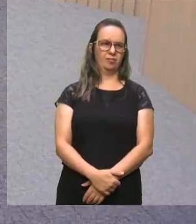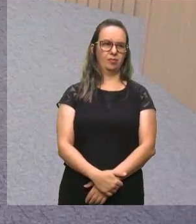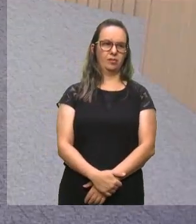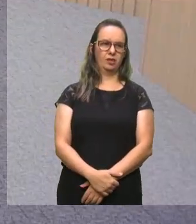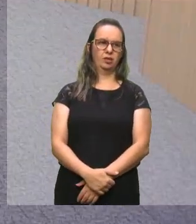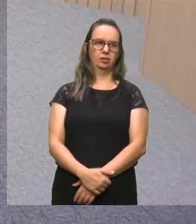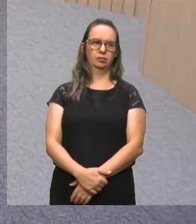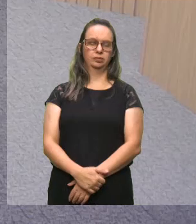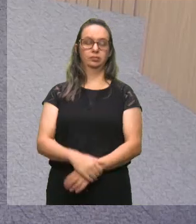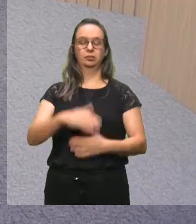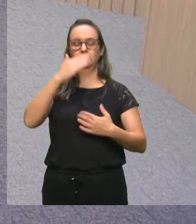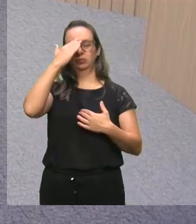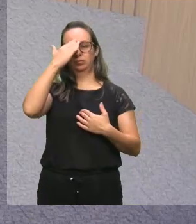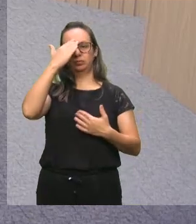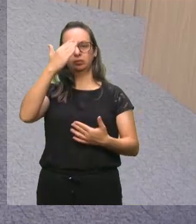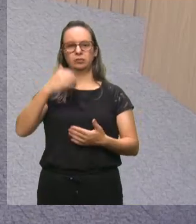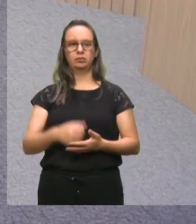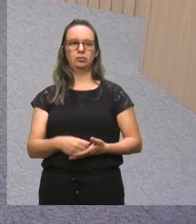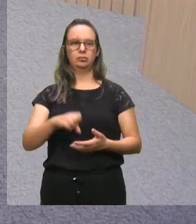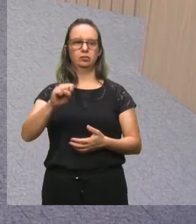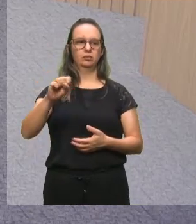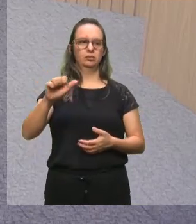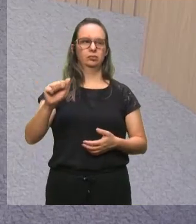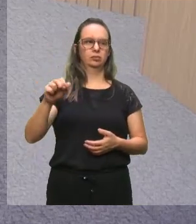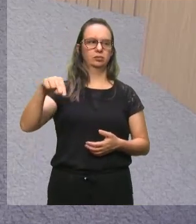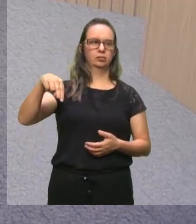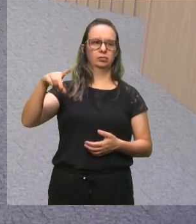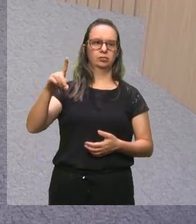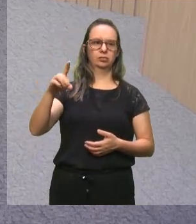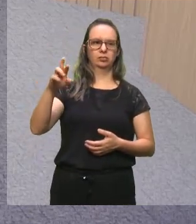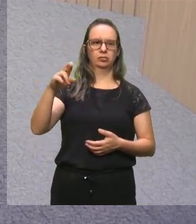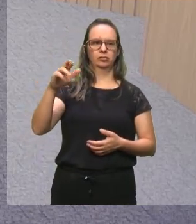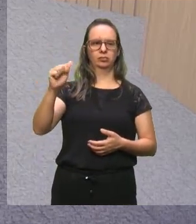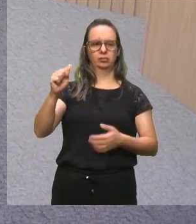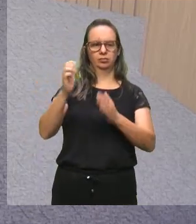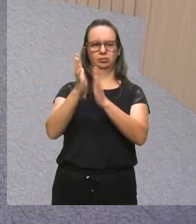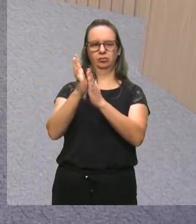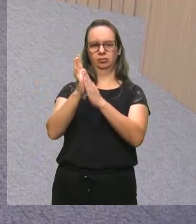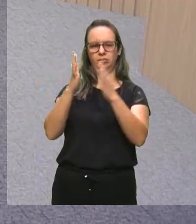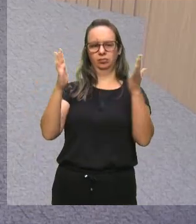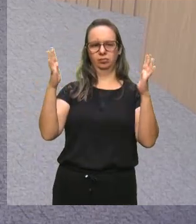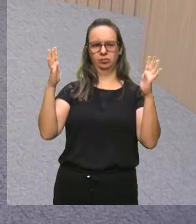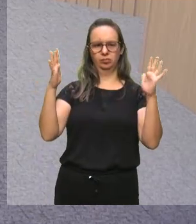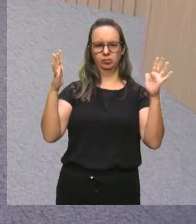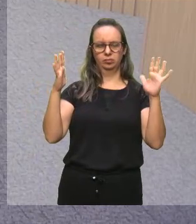Muito obrigado, Sandra. Obrigada, eu. A gente agradece a sua contribuição.